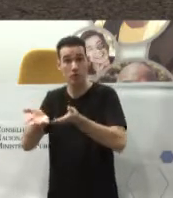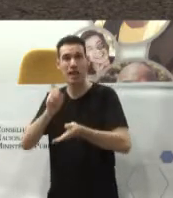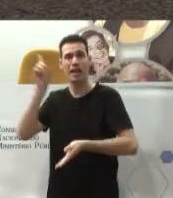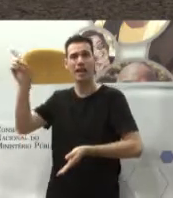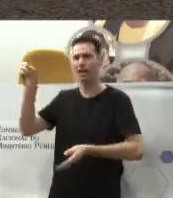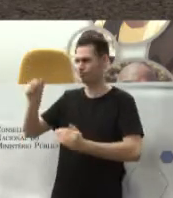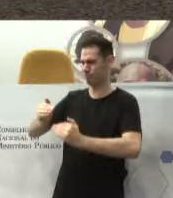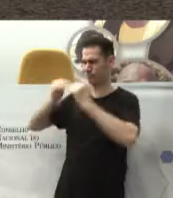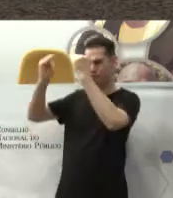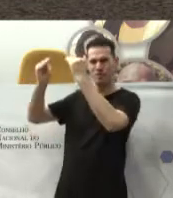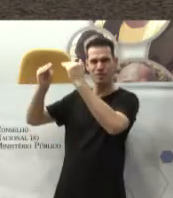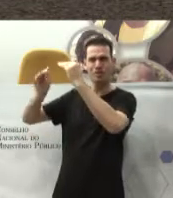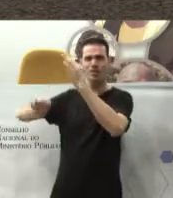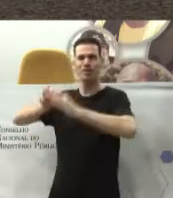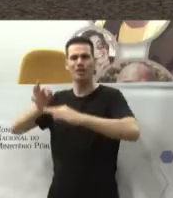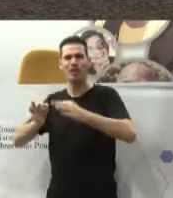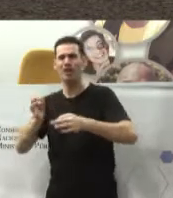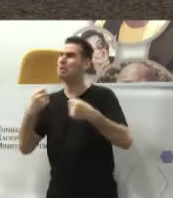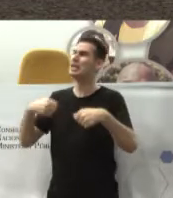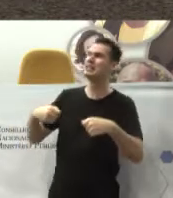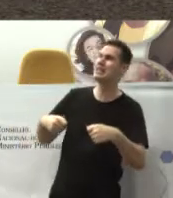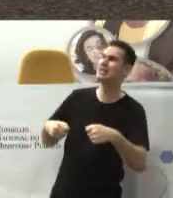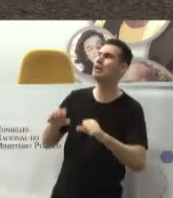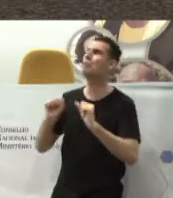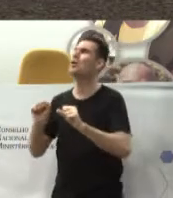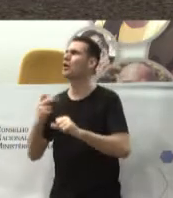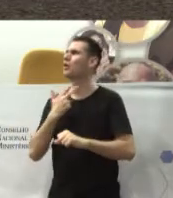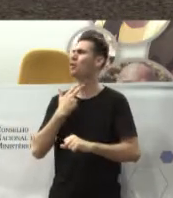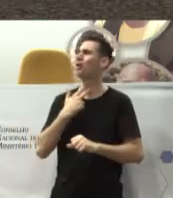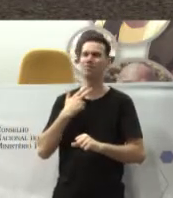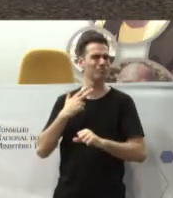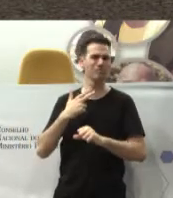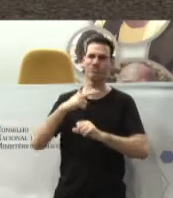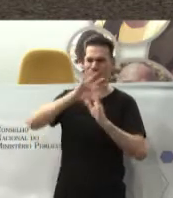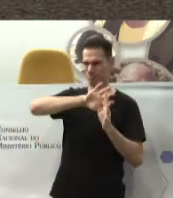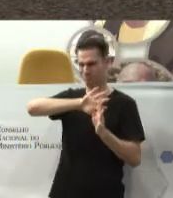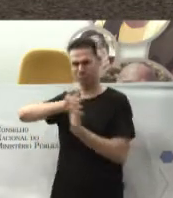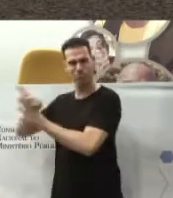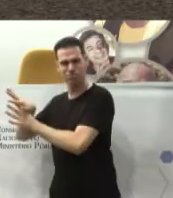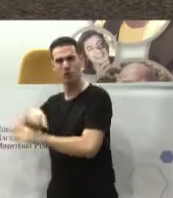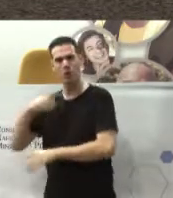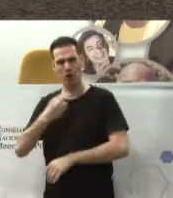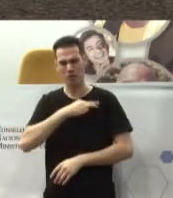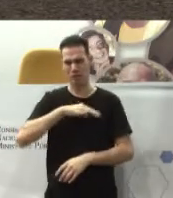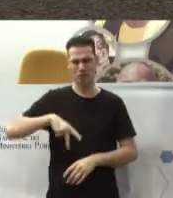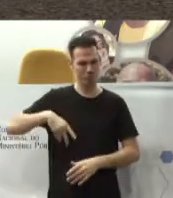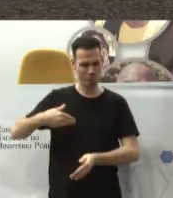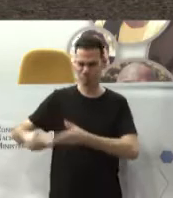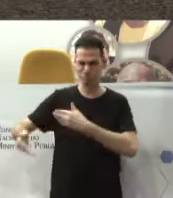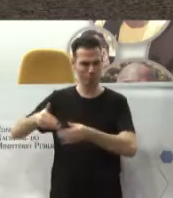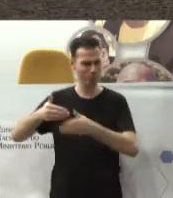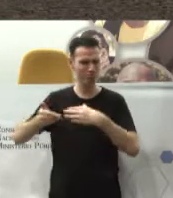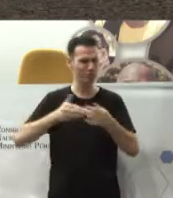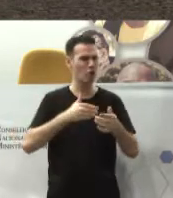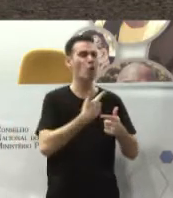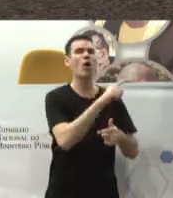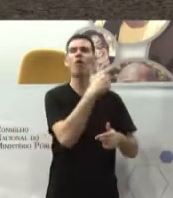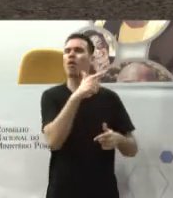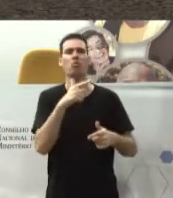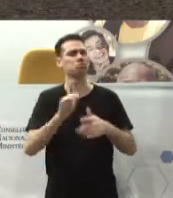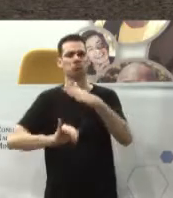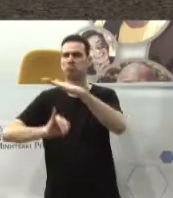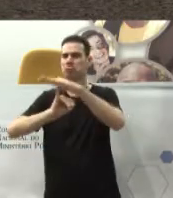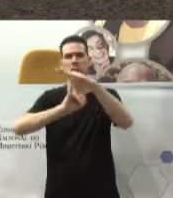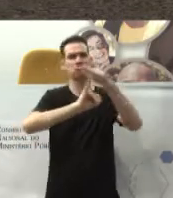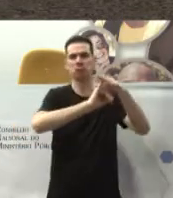dizer que isso vale. Portanto, devemos vencer essa barreira. Há ministérios públicos, não interessa quais, e isso são opções institucionais